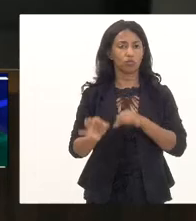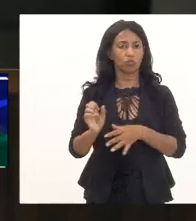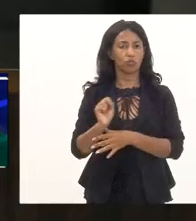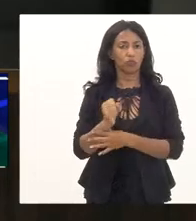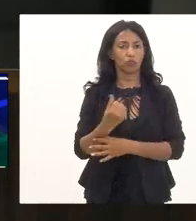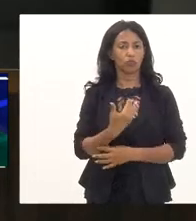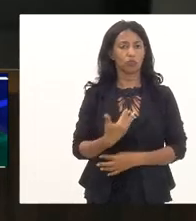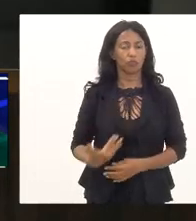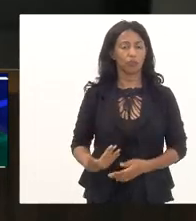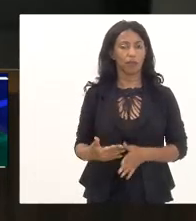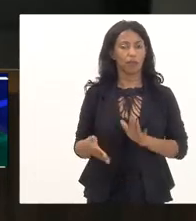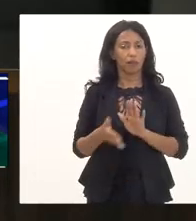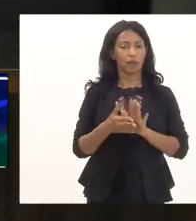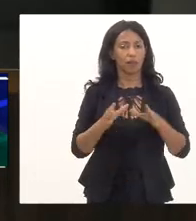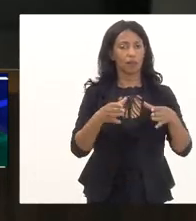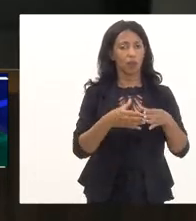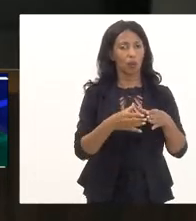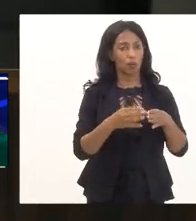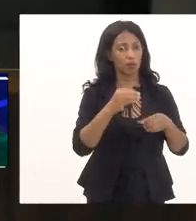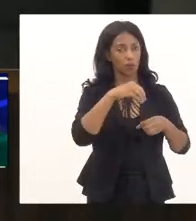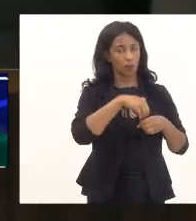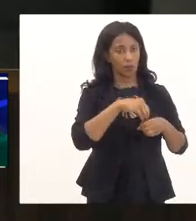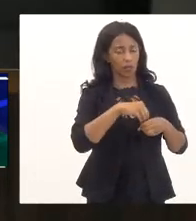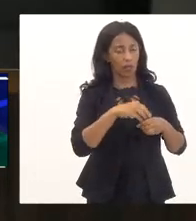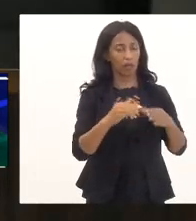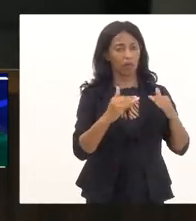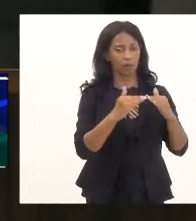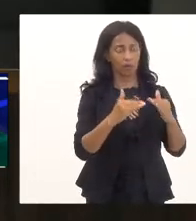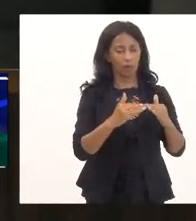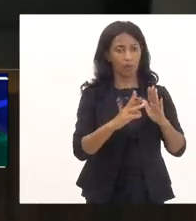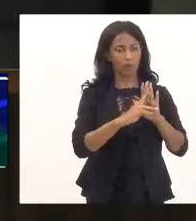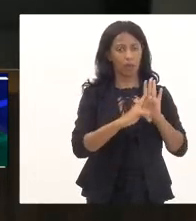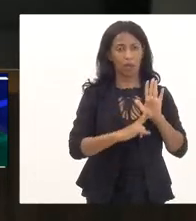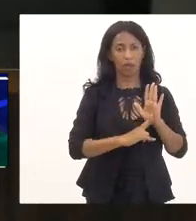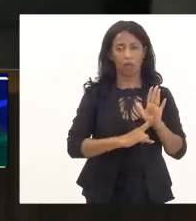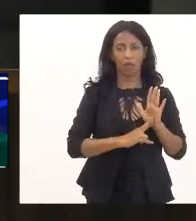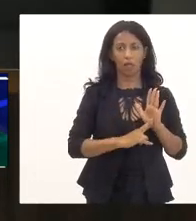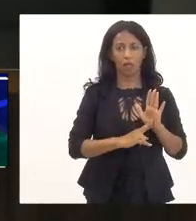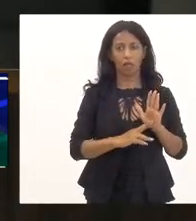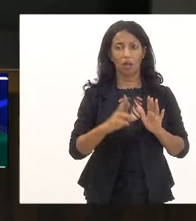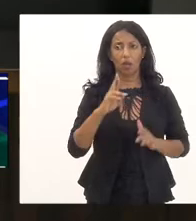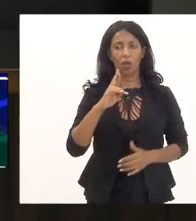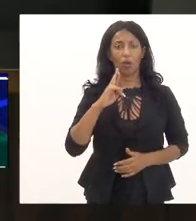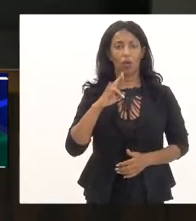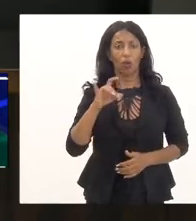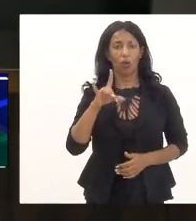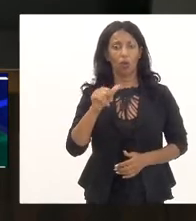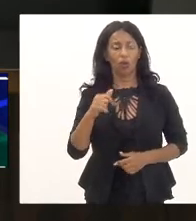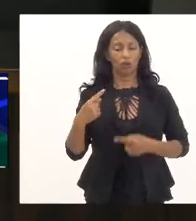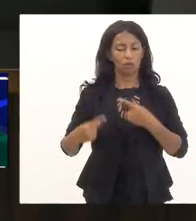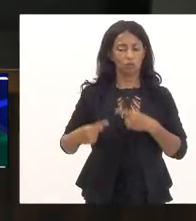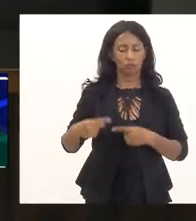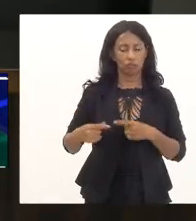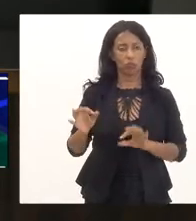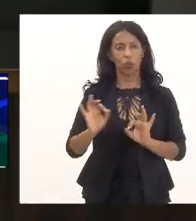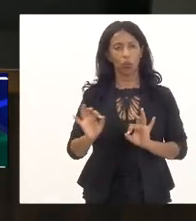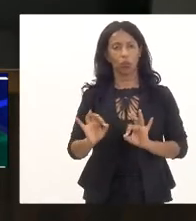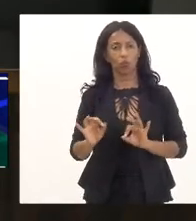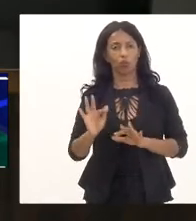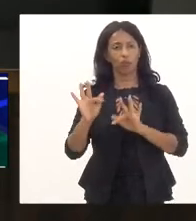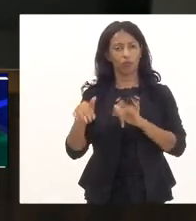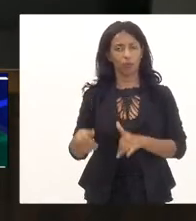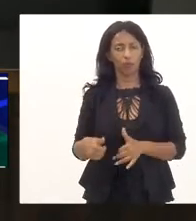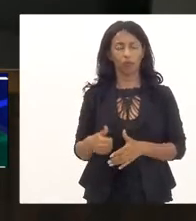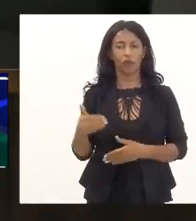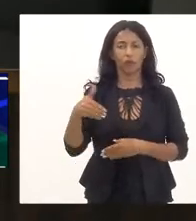Segurança Pública. Parecer da Comissão de Normas Internas e Proposição Externa, favorável, relator deputado Rodrigo Bacelar. Em discussão, não havendo que aqui discutir, encerra